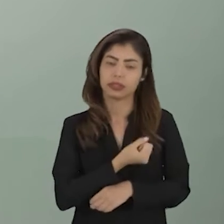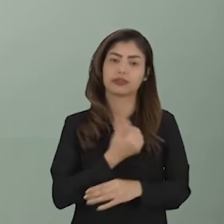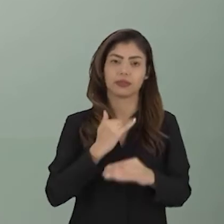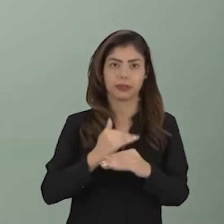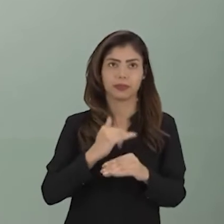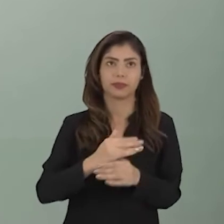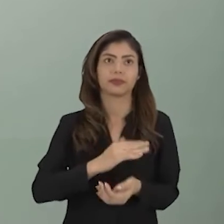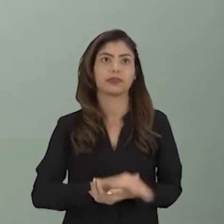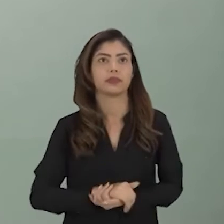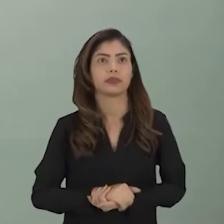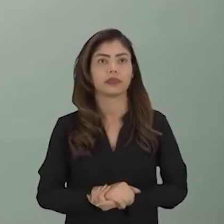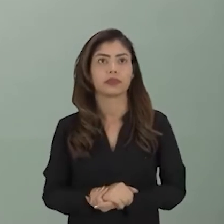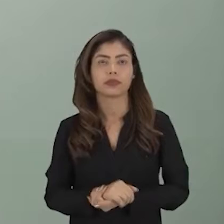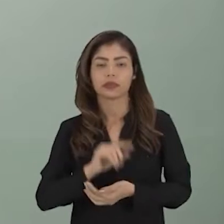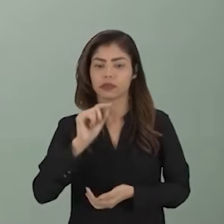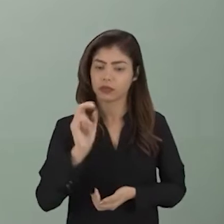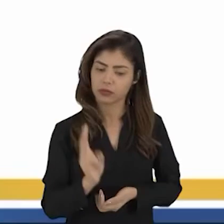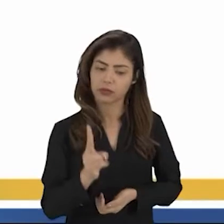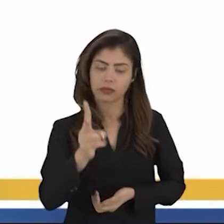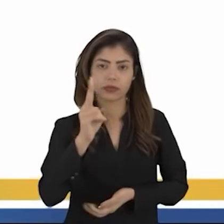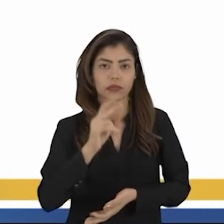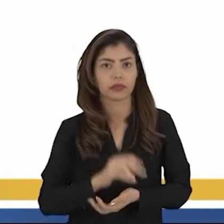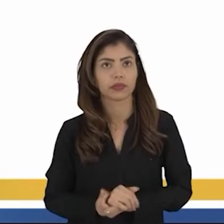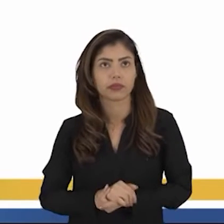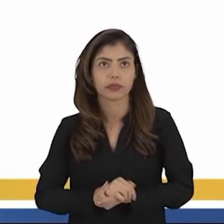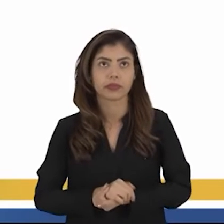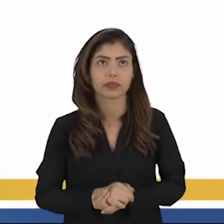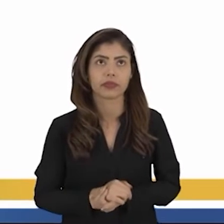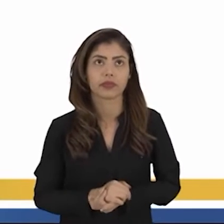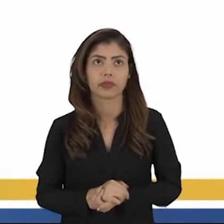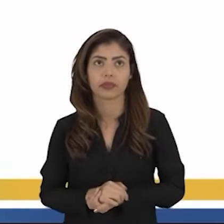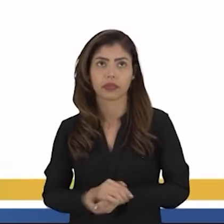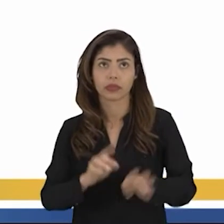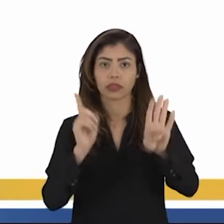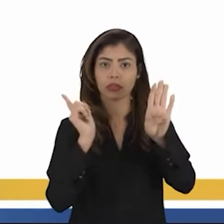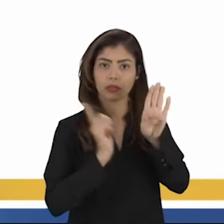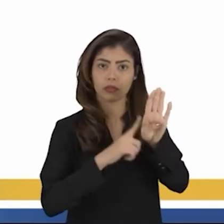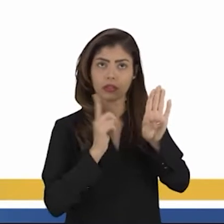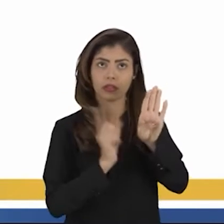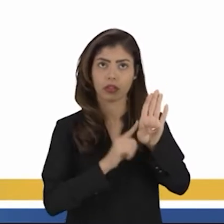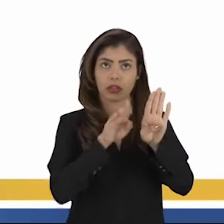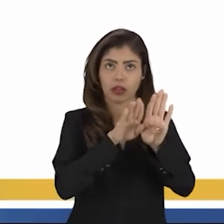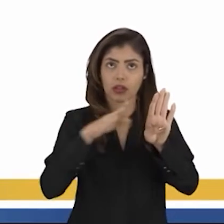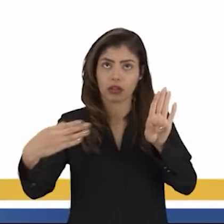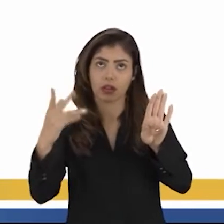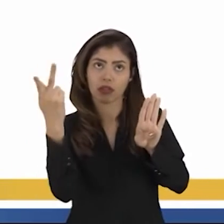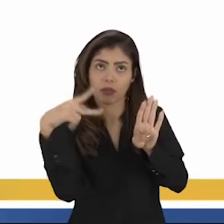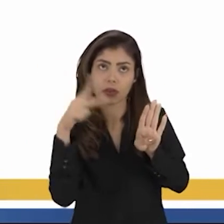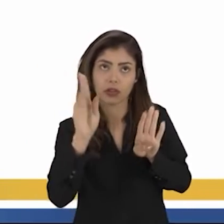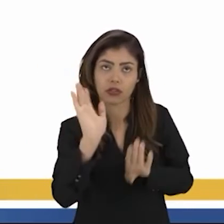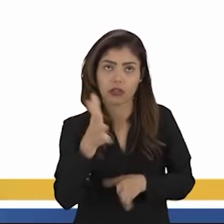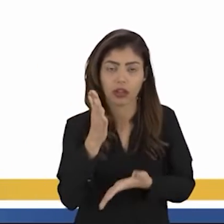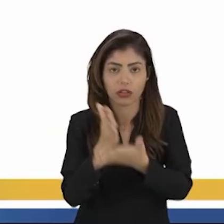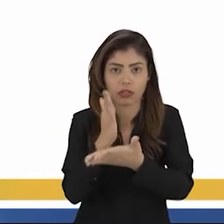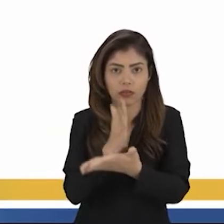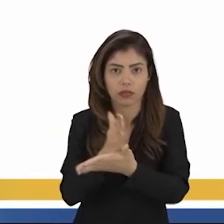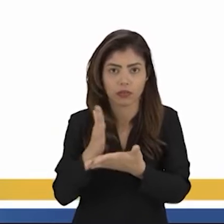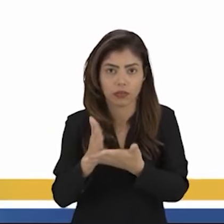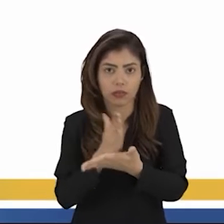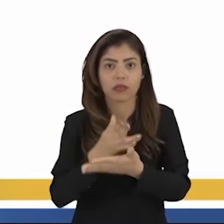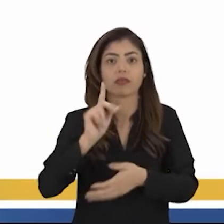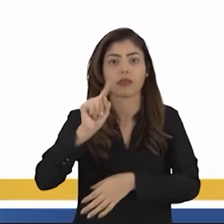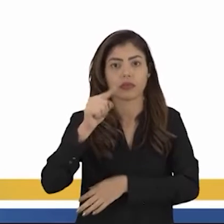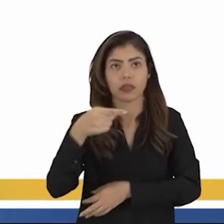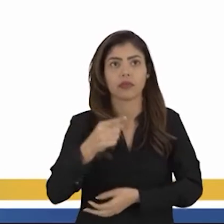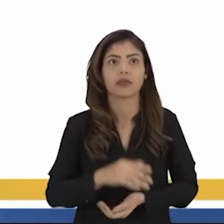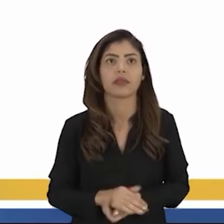enumerá-los. Seguindo. Letra B, para separar um período que já se encontra dividido por vírgulas.